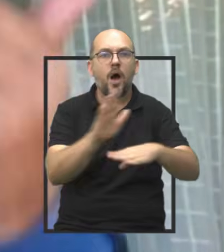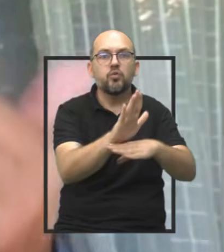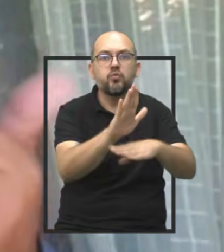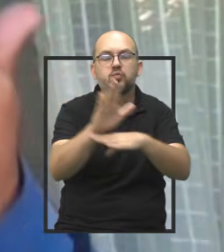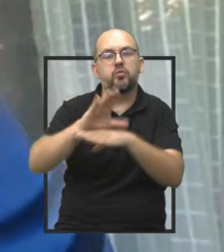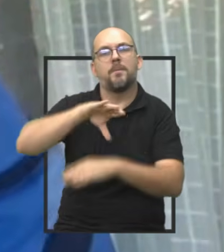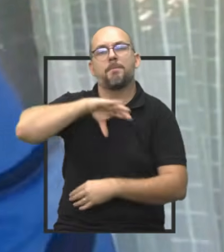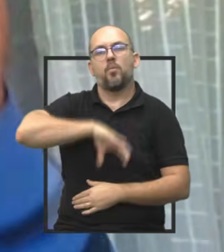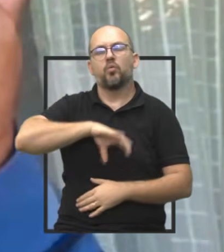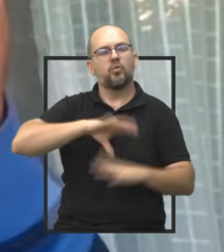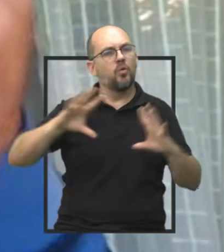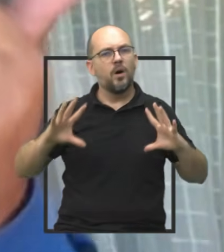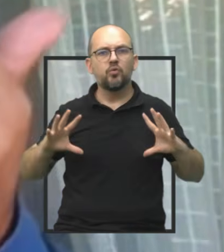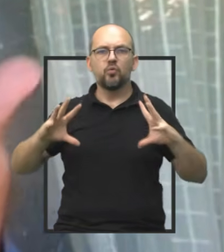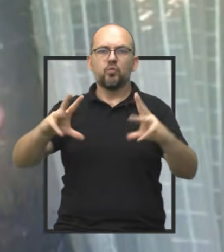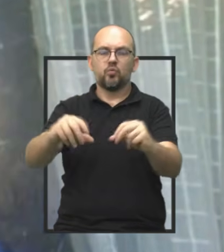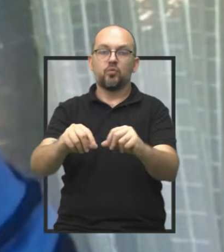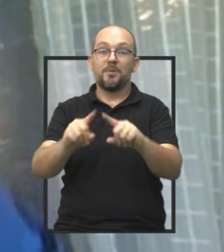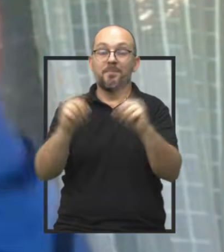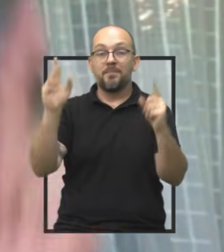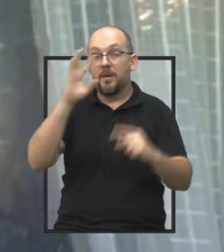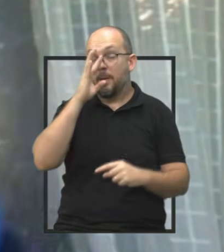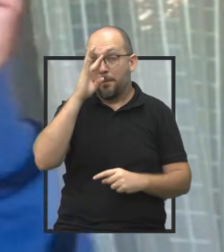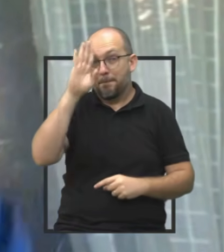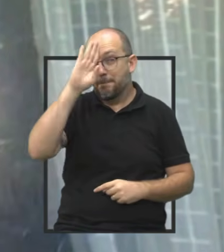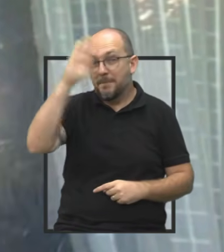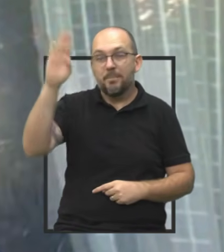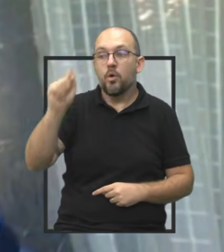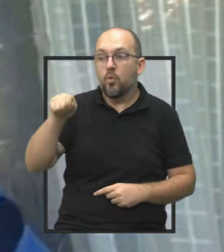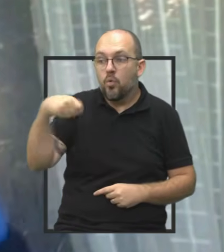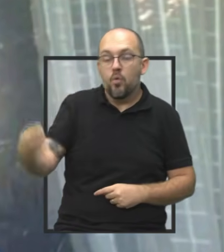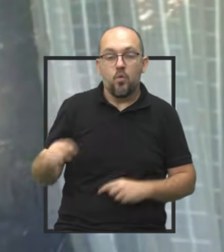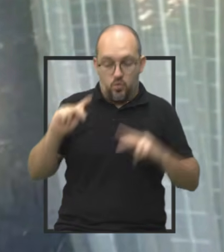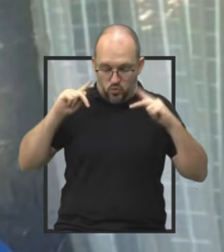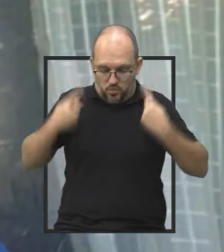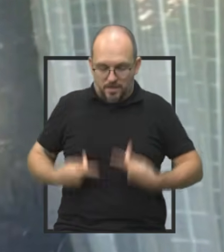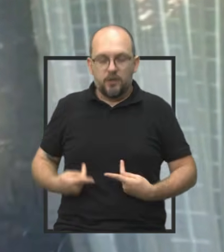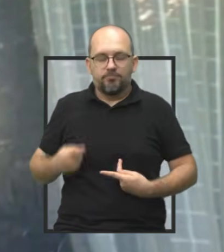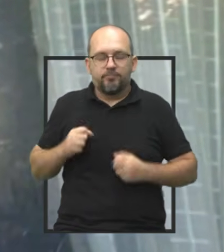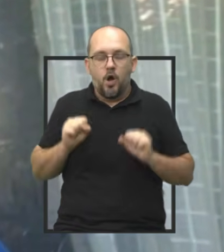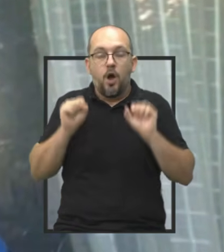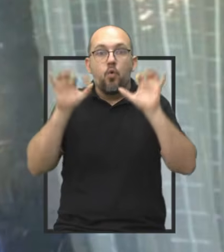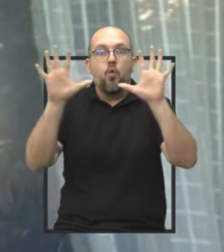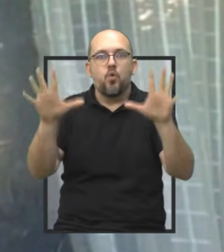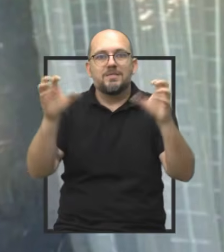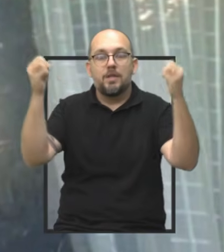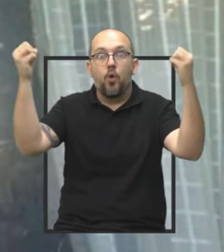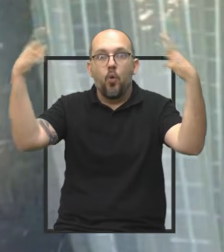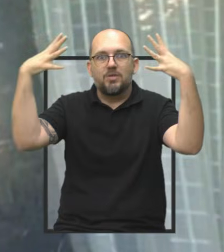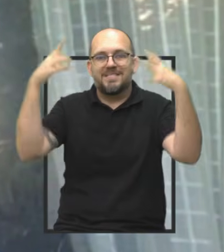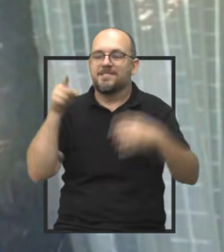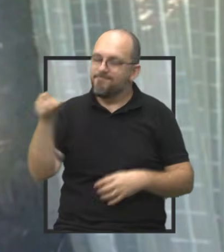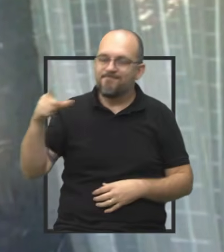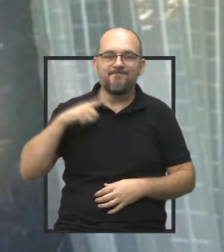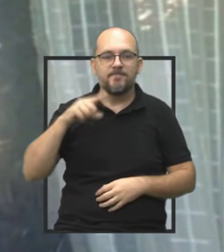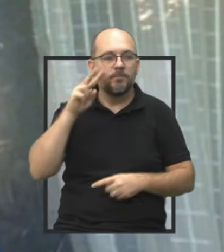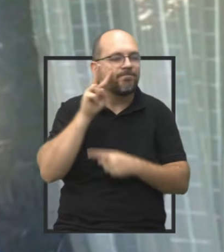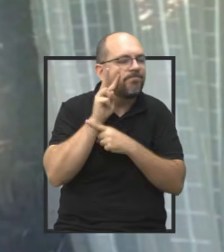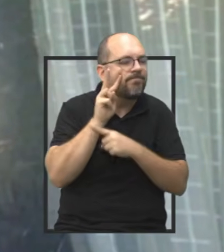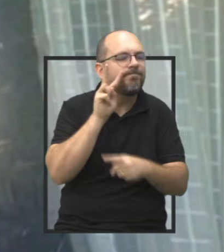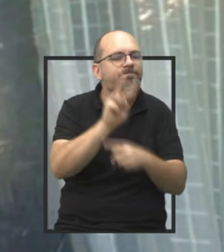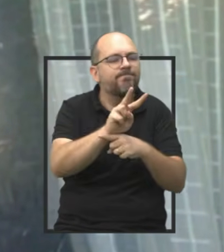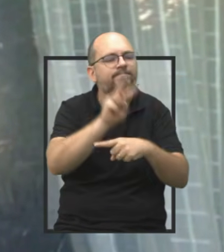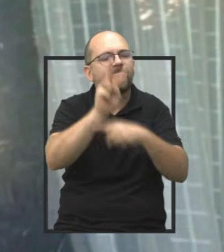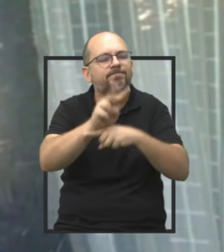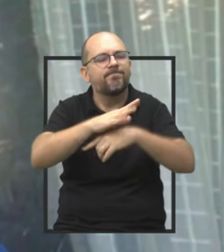os moradores do distrito de Potunduva, mas mais do que isso, um ser humano de luz, um ser humano que olhou para nós